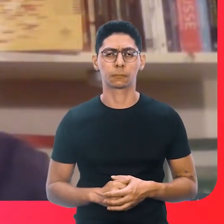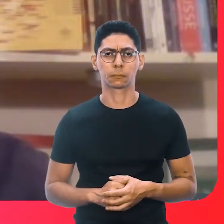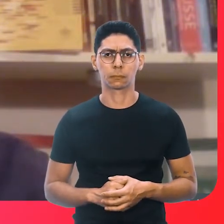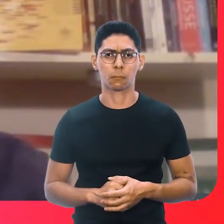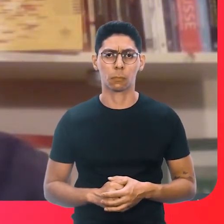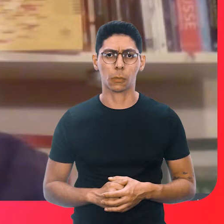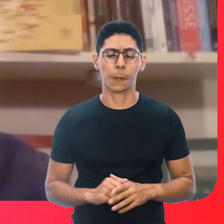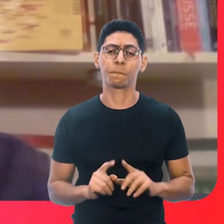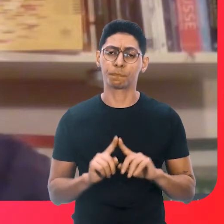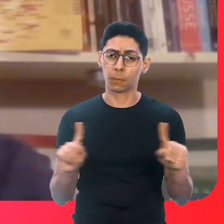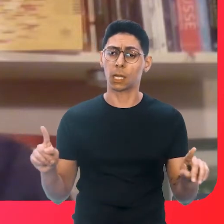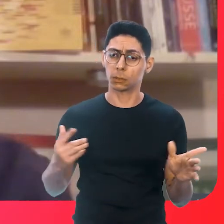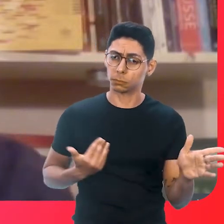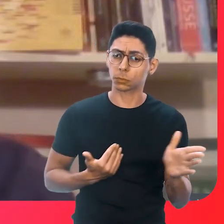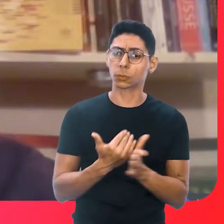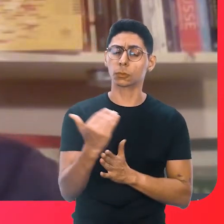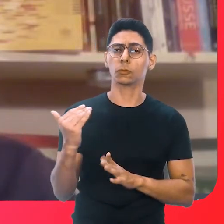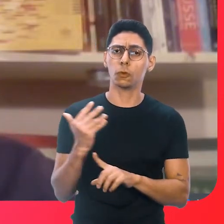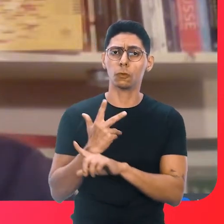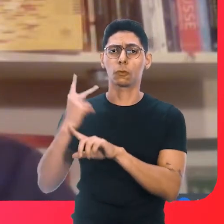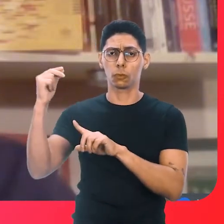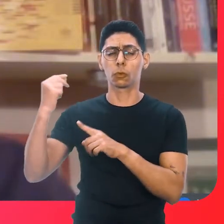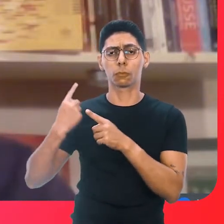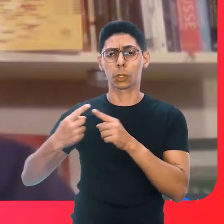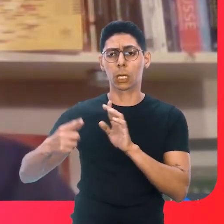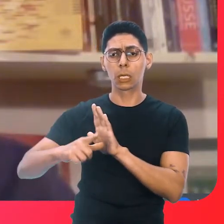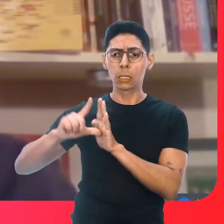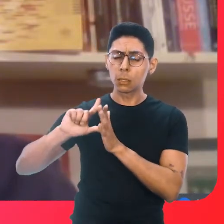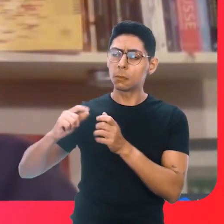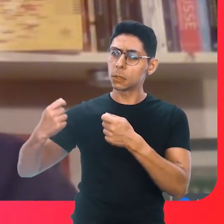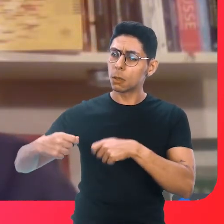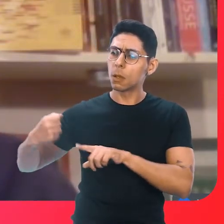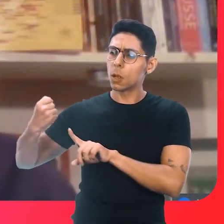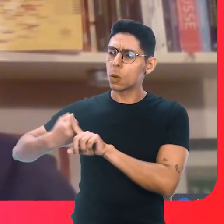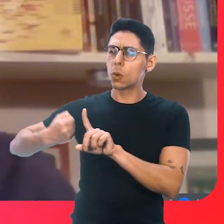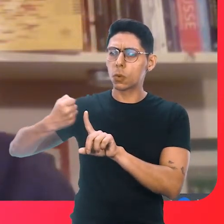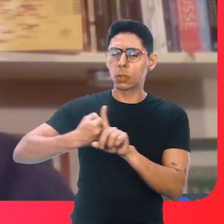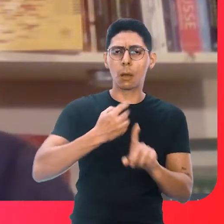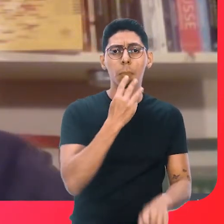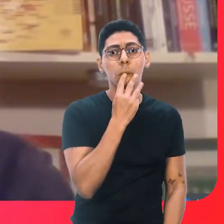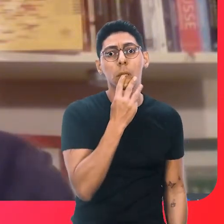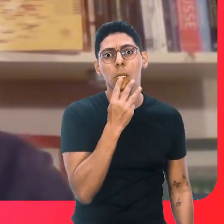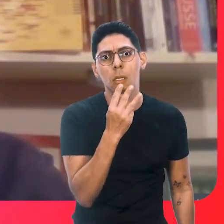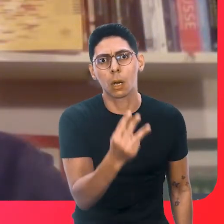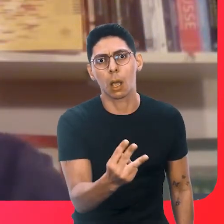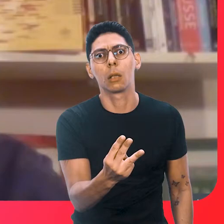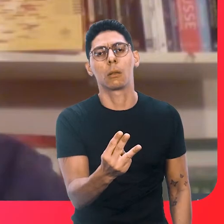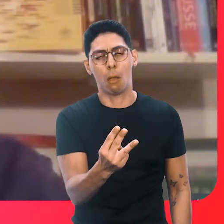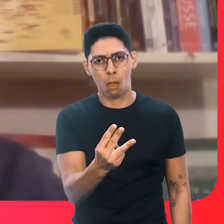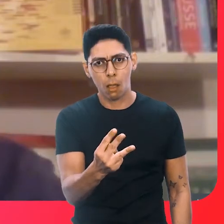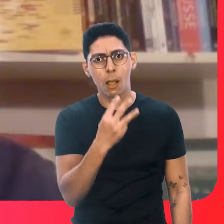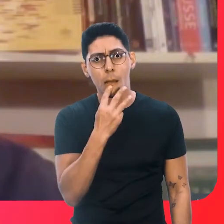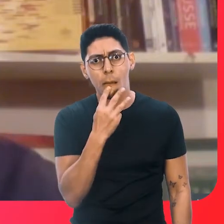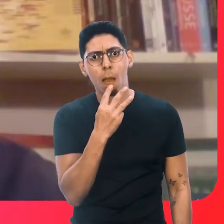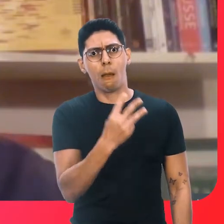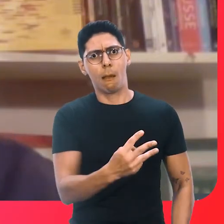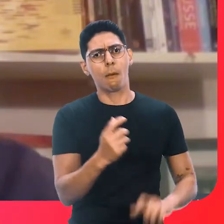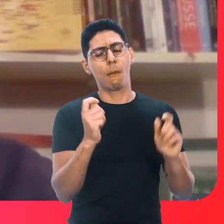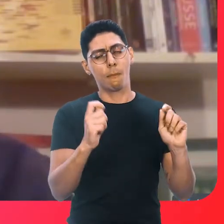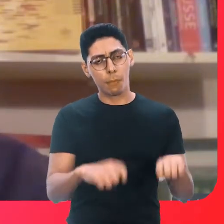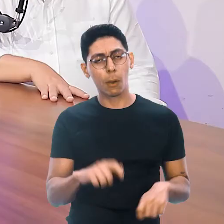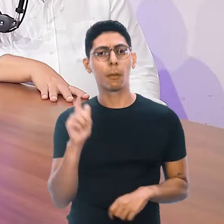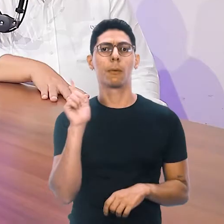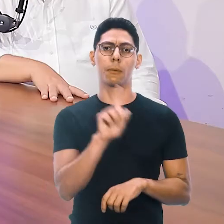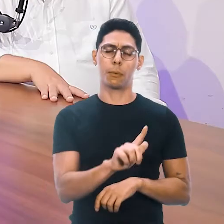foi uma grande vitória, porque nós tivemos que lutar por 3 anos, Antônio. Veja só, 3 anos para